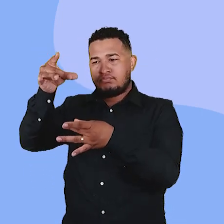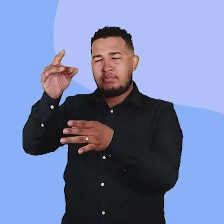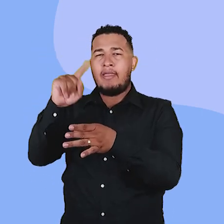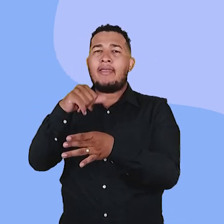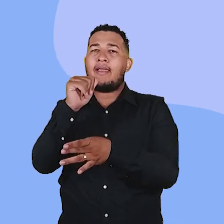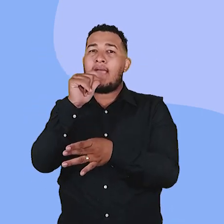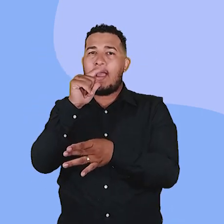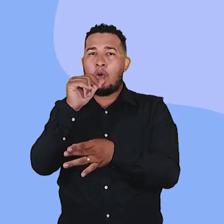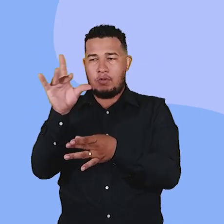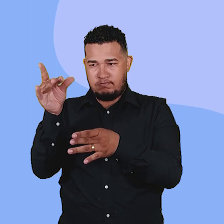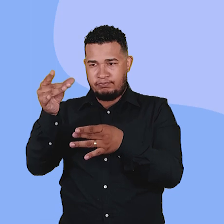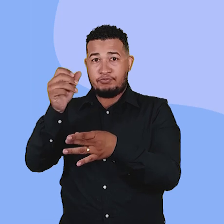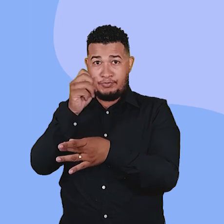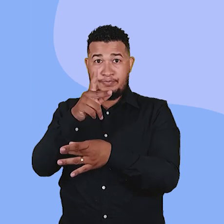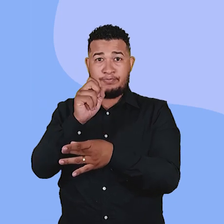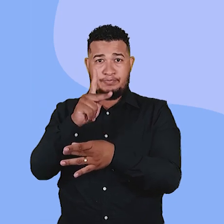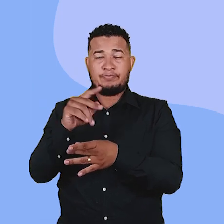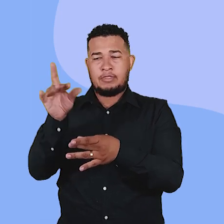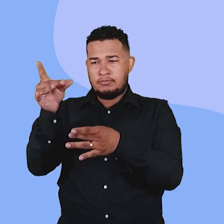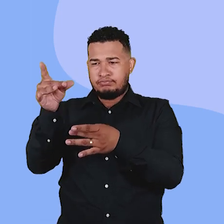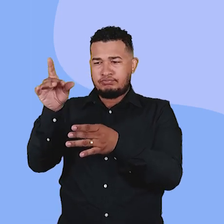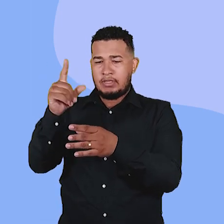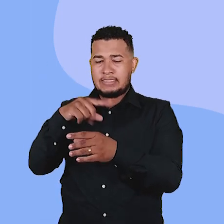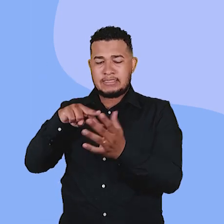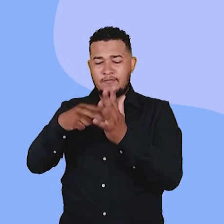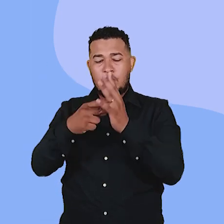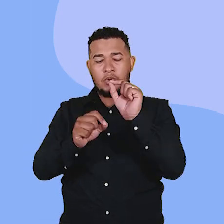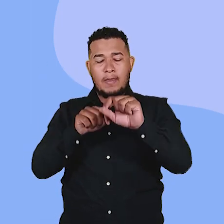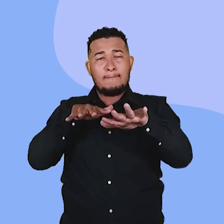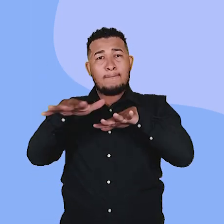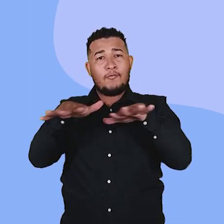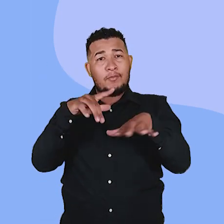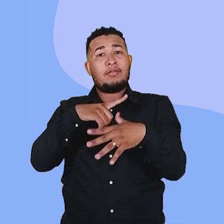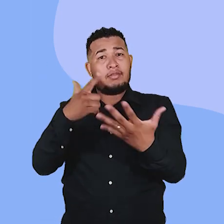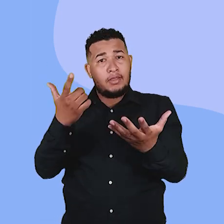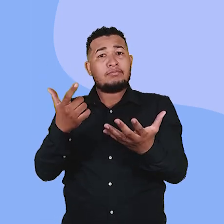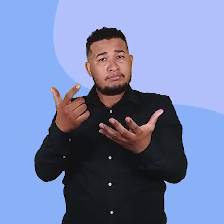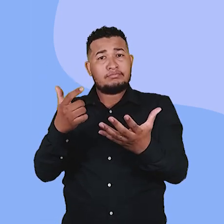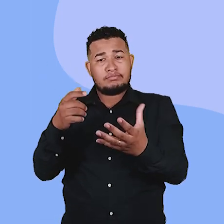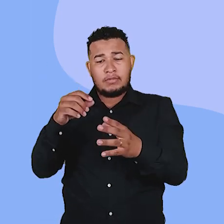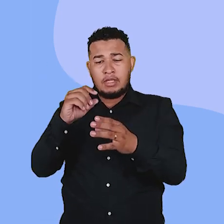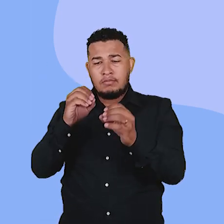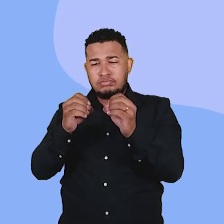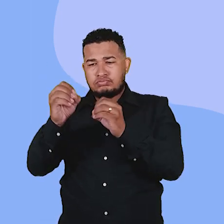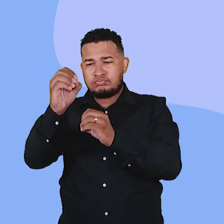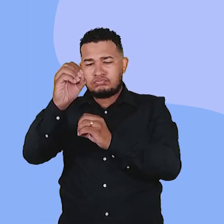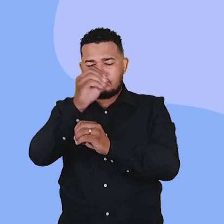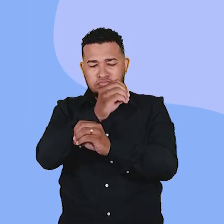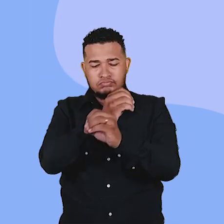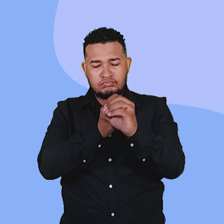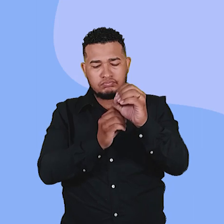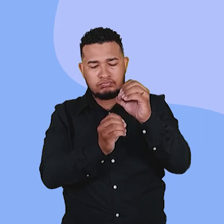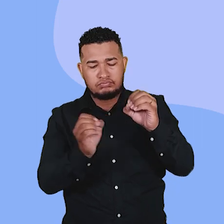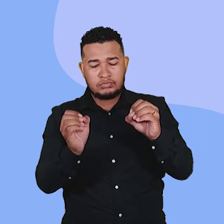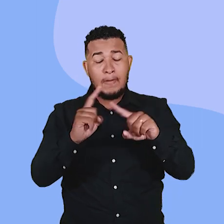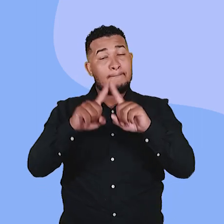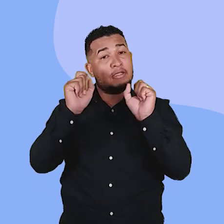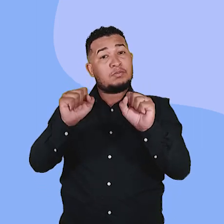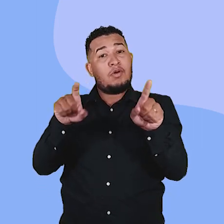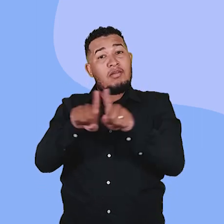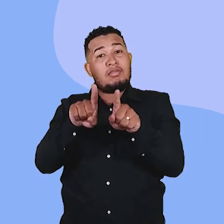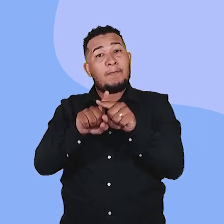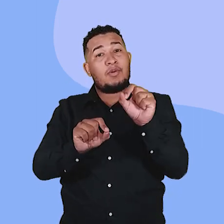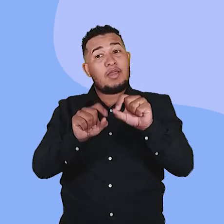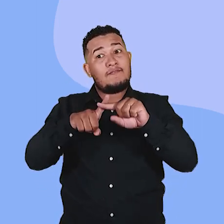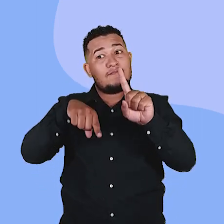as partículas de água, tranquilo? Elas estão sempre em movimentos lá dentro, beleza? Só que aí eu posso variar essa